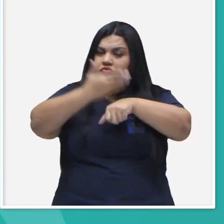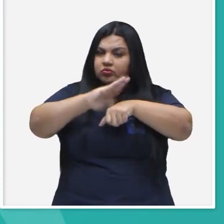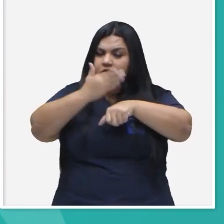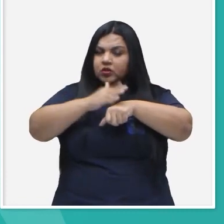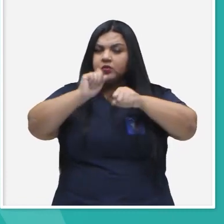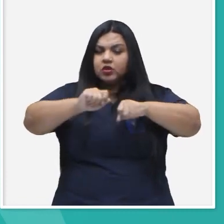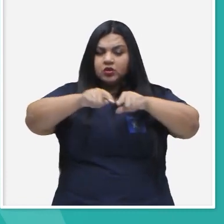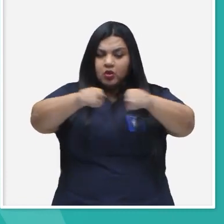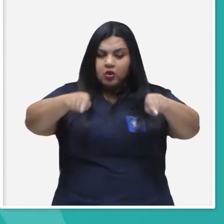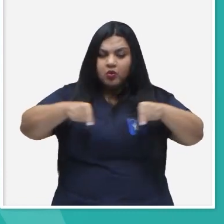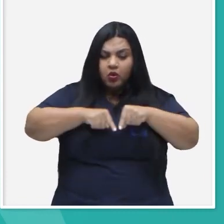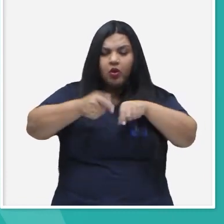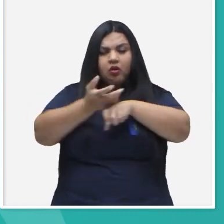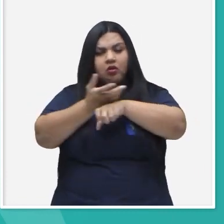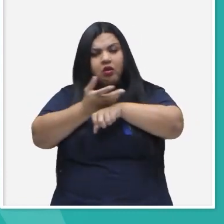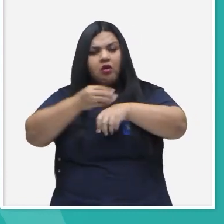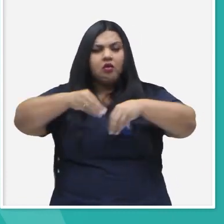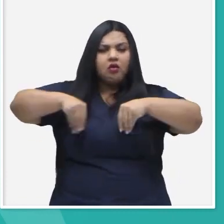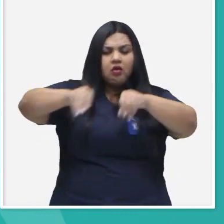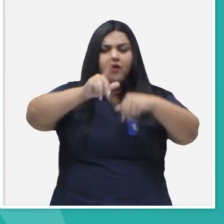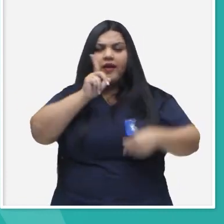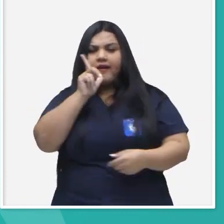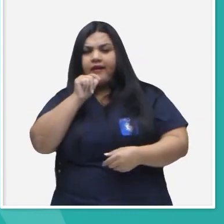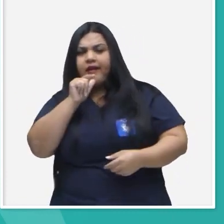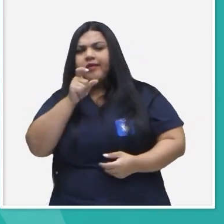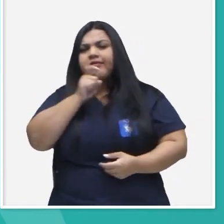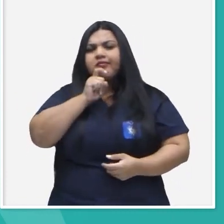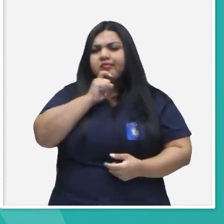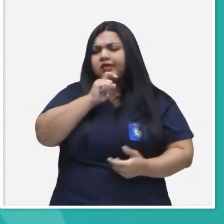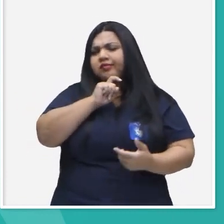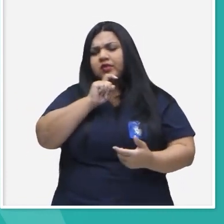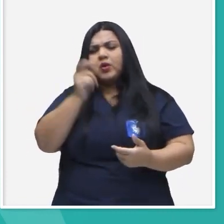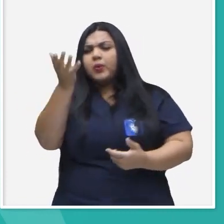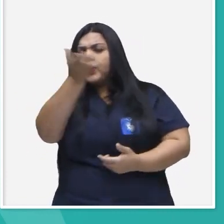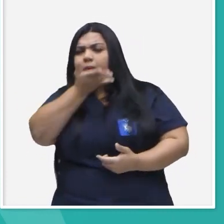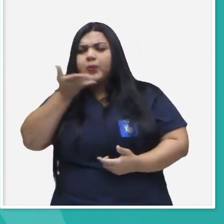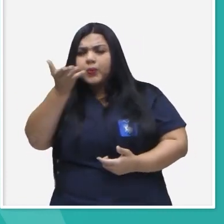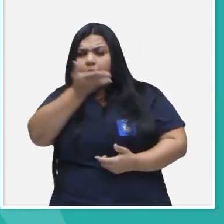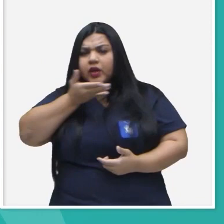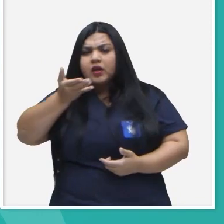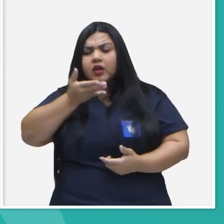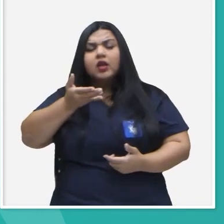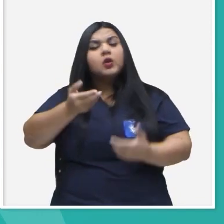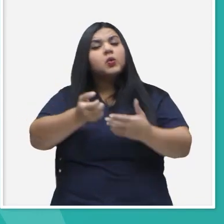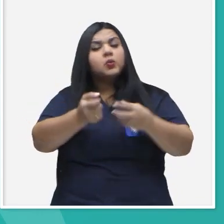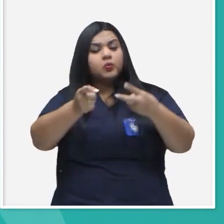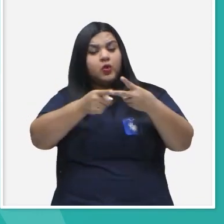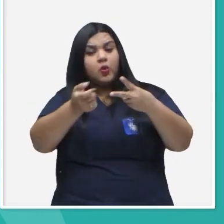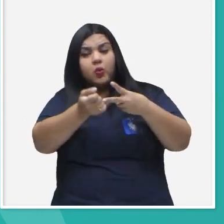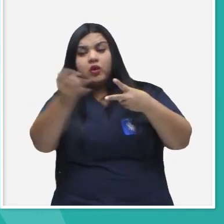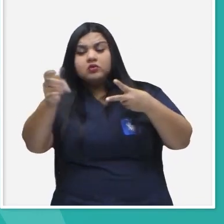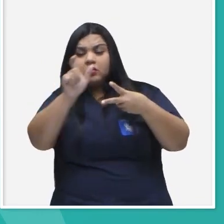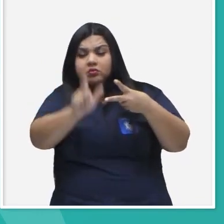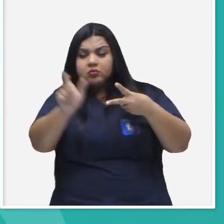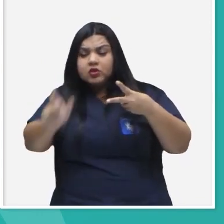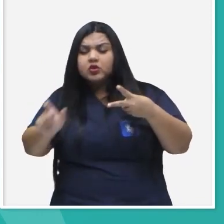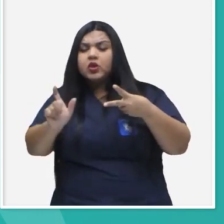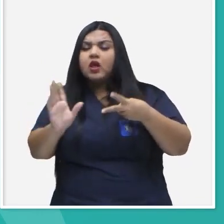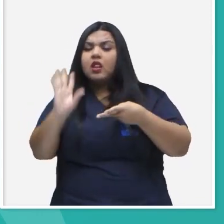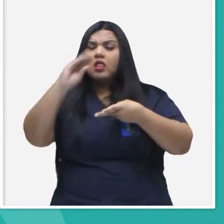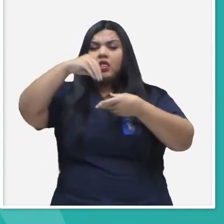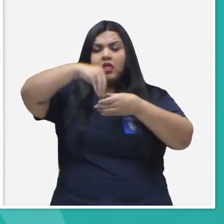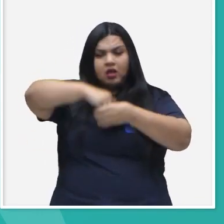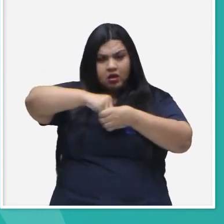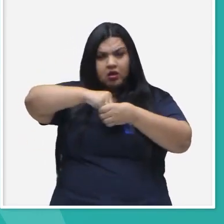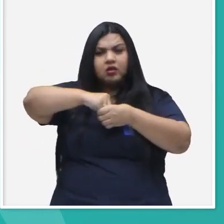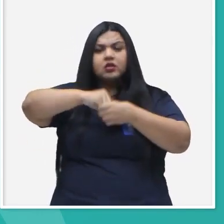uma quadra, um campo, areia, água, gelo, neve, né? A quantidade de jogadores que compõem, né,